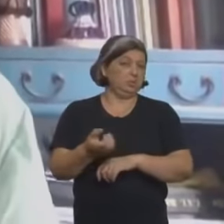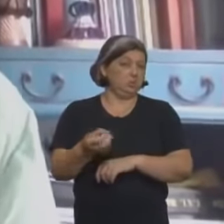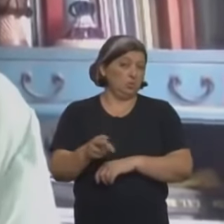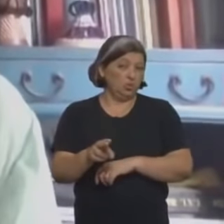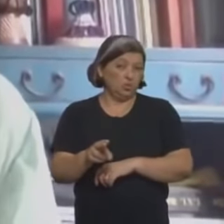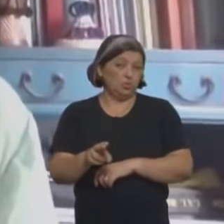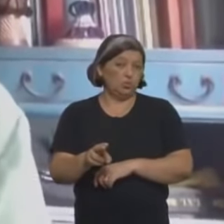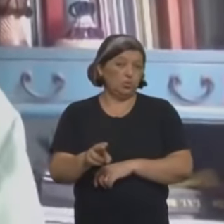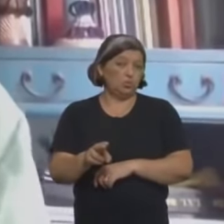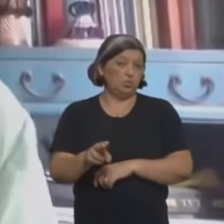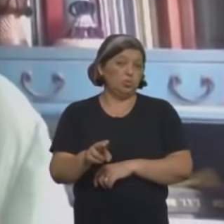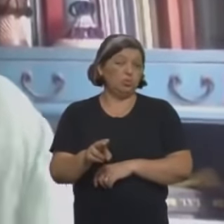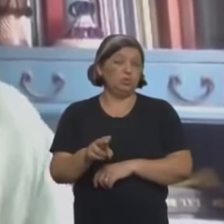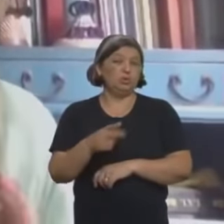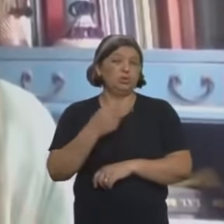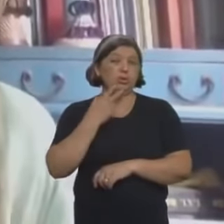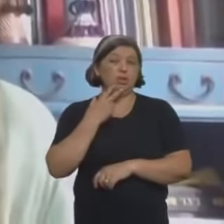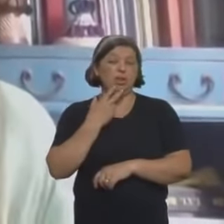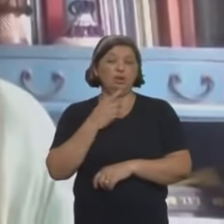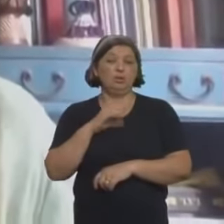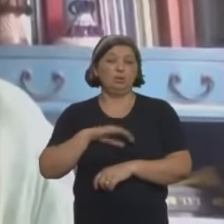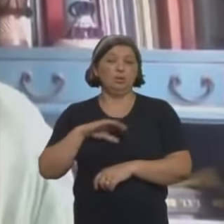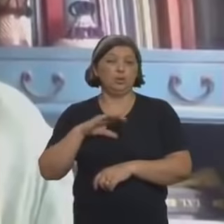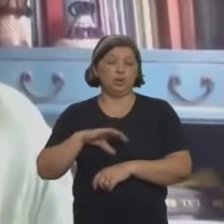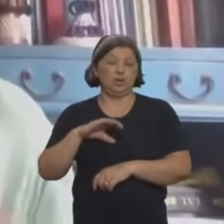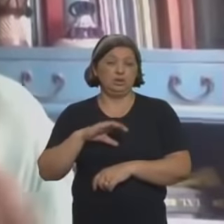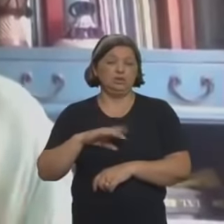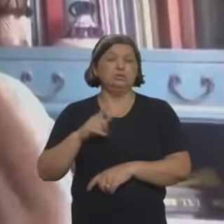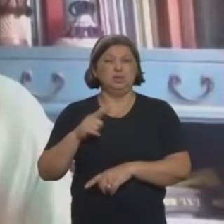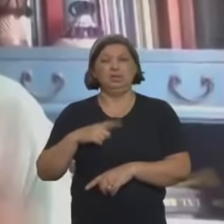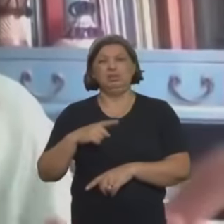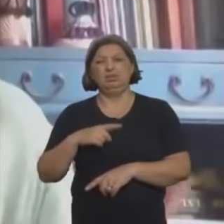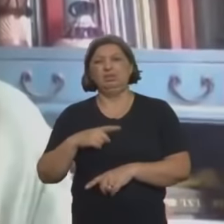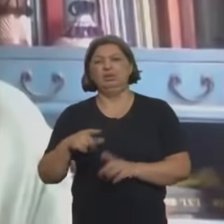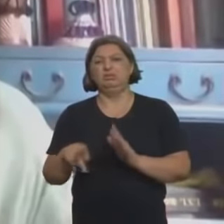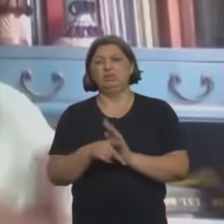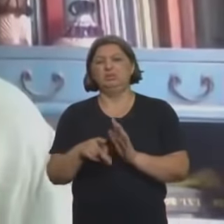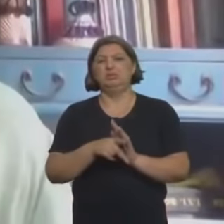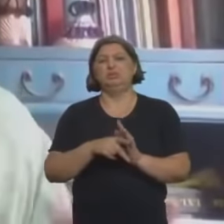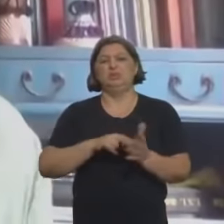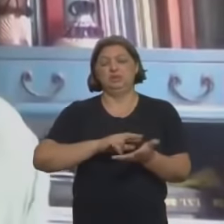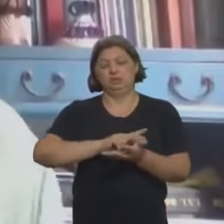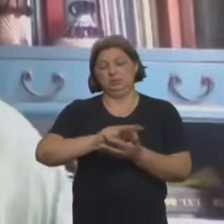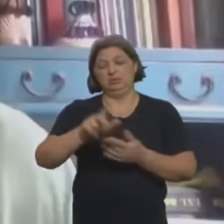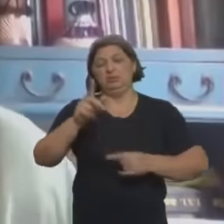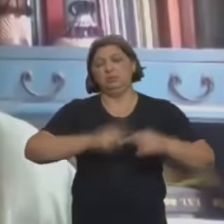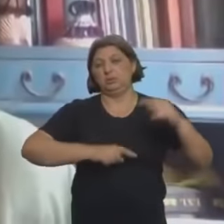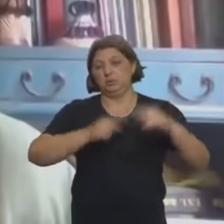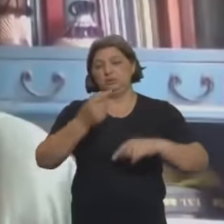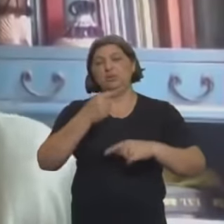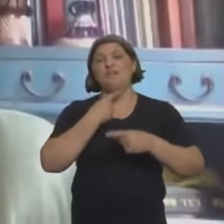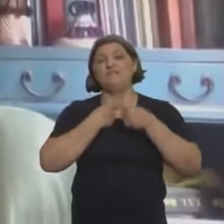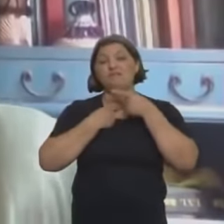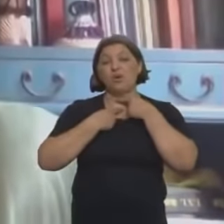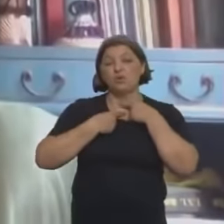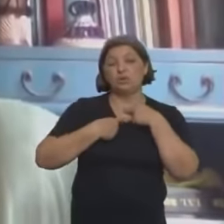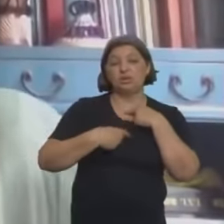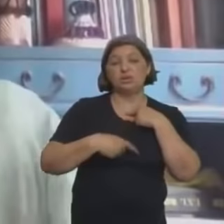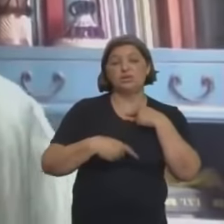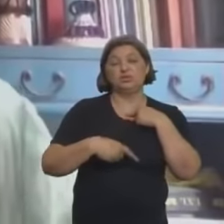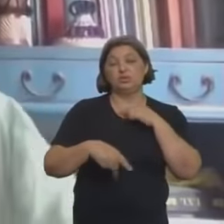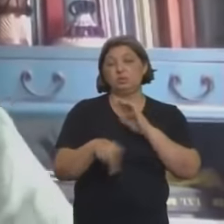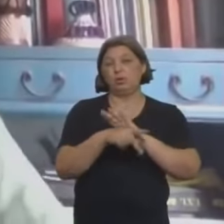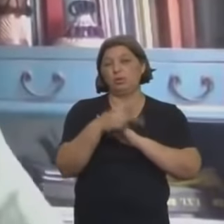na língua portuguesa, mas vocês vão ter muitos recursos de materiais que vão dar vontade de vocês fazerem isso, eu